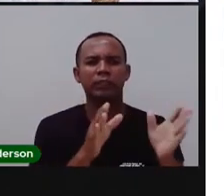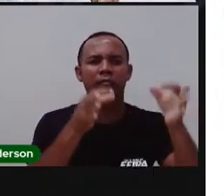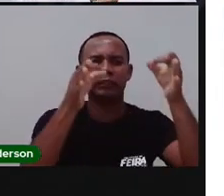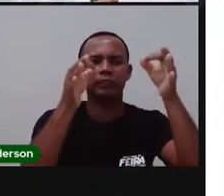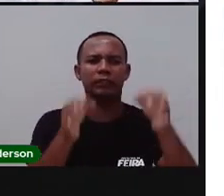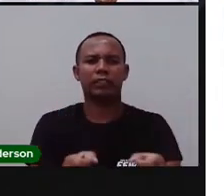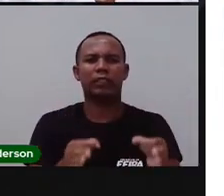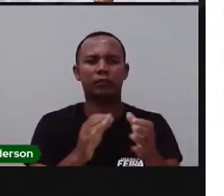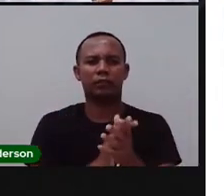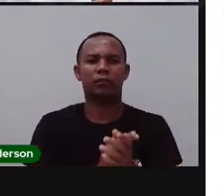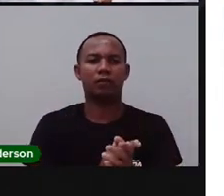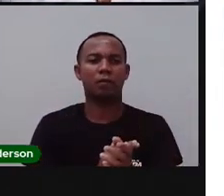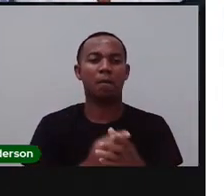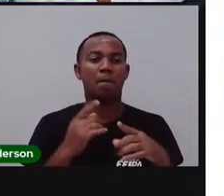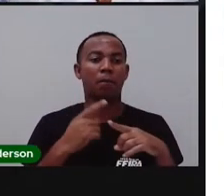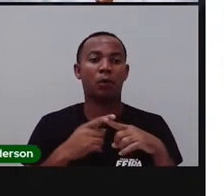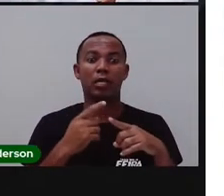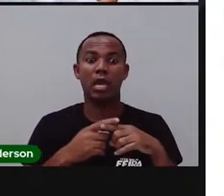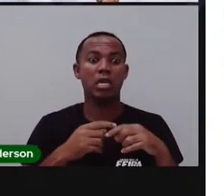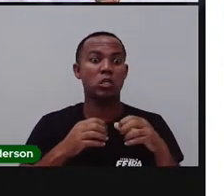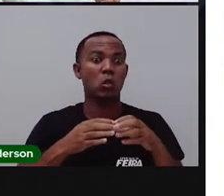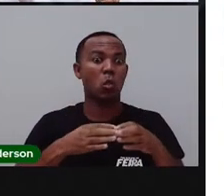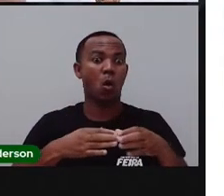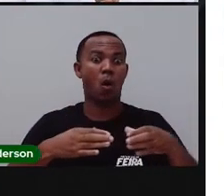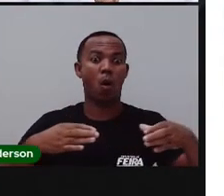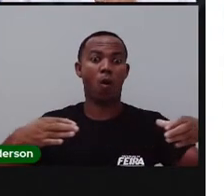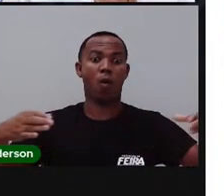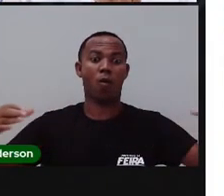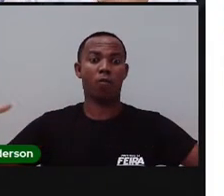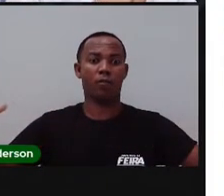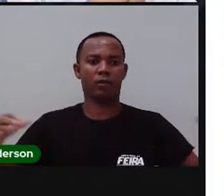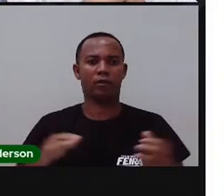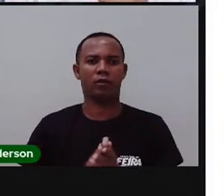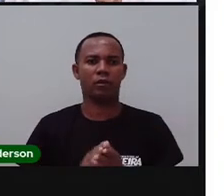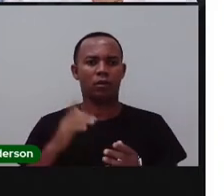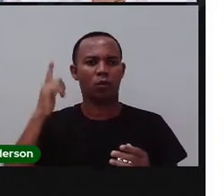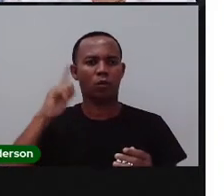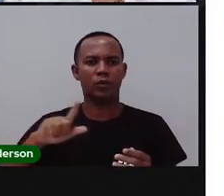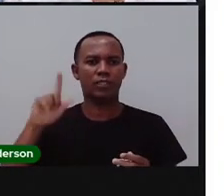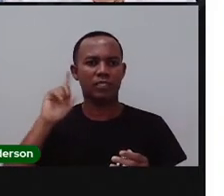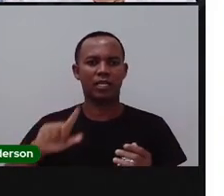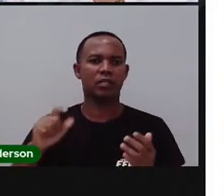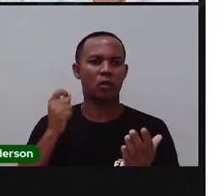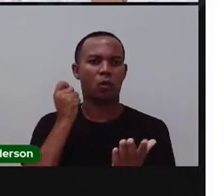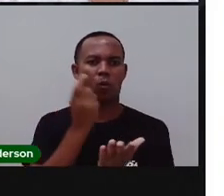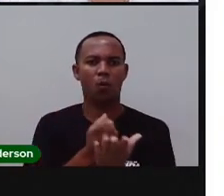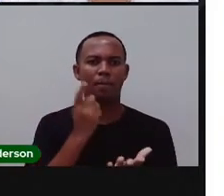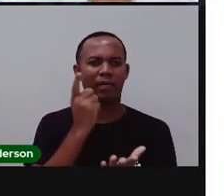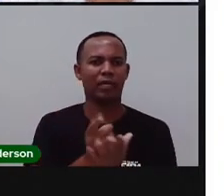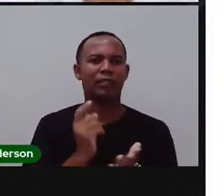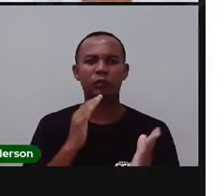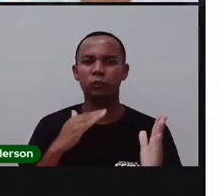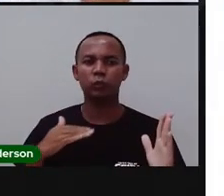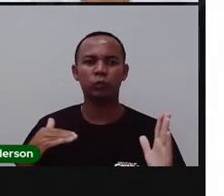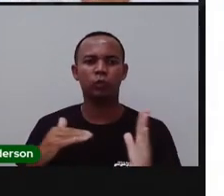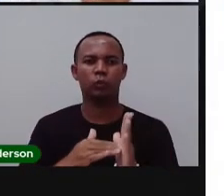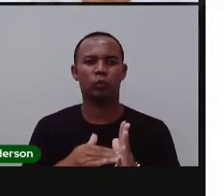que é uma grande feira, enorme, enorme, enorme, onde você consegue encontrar de tudo, certo?